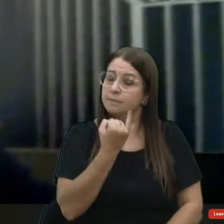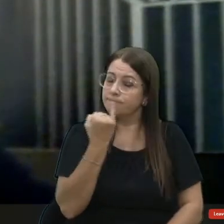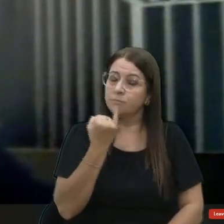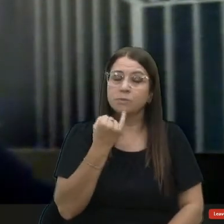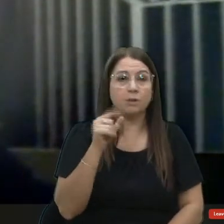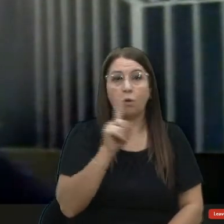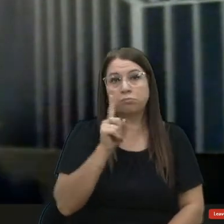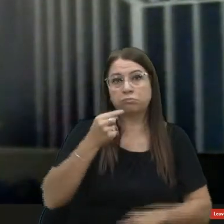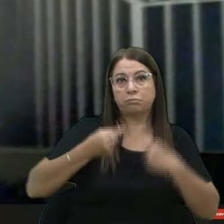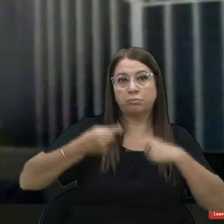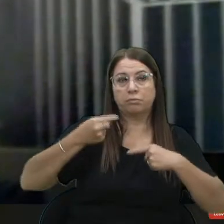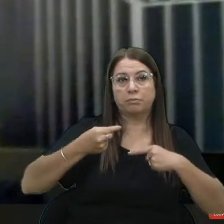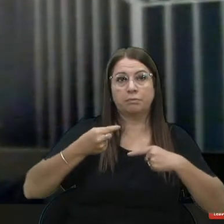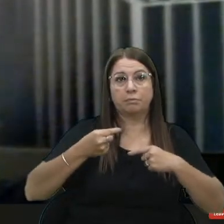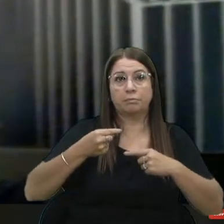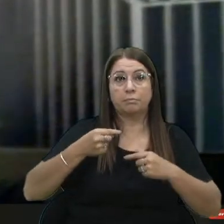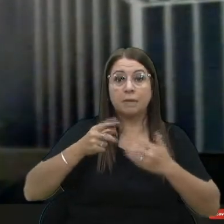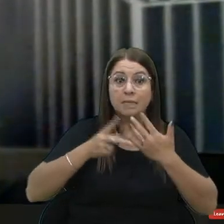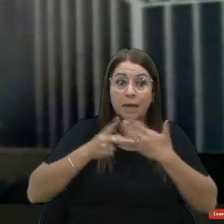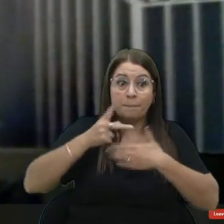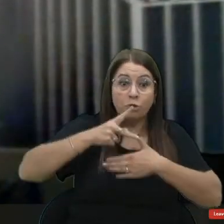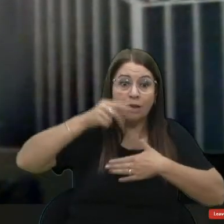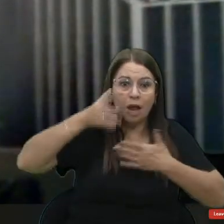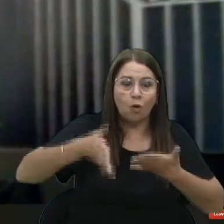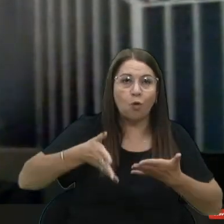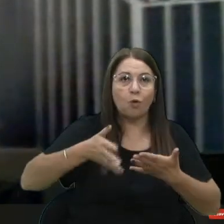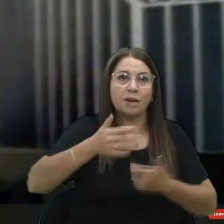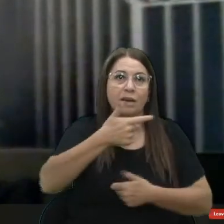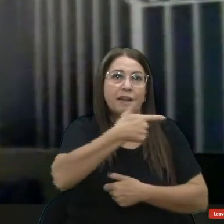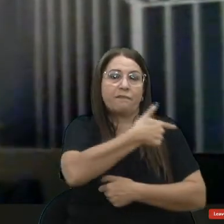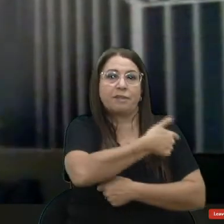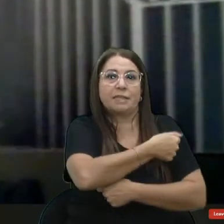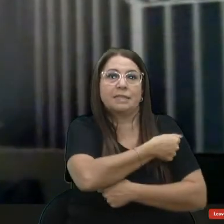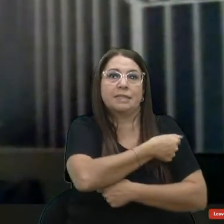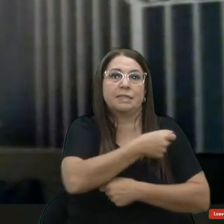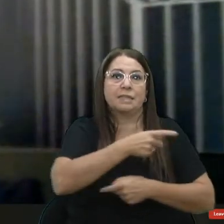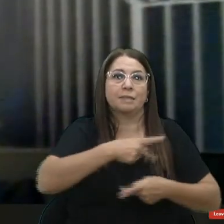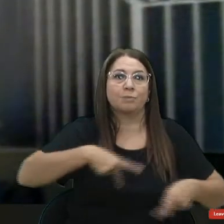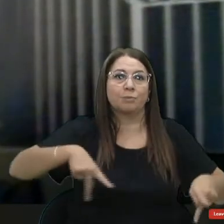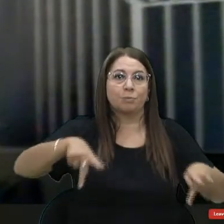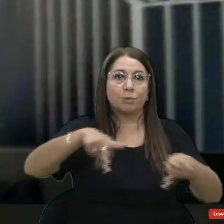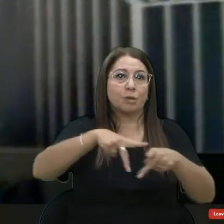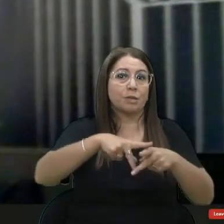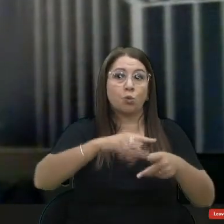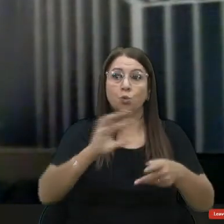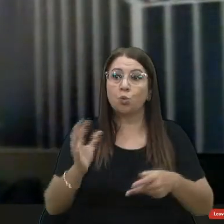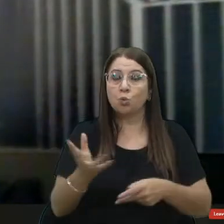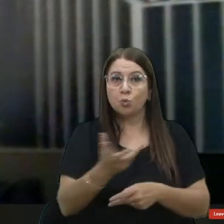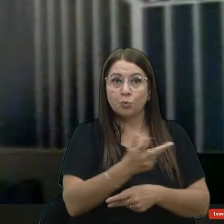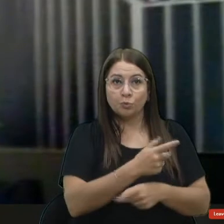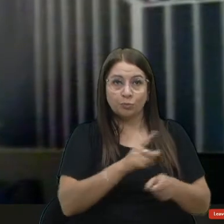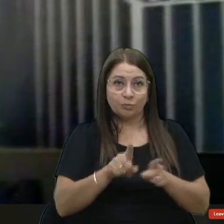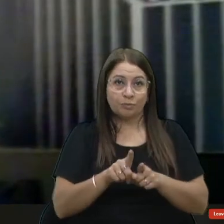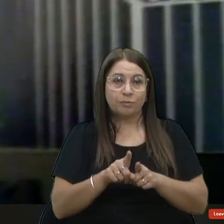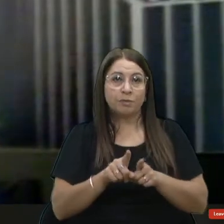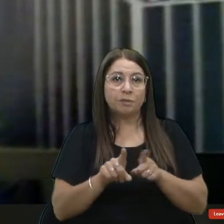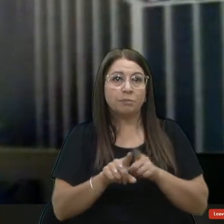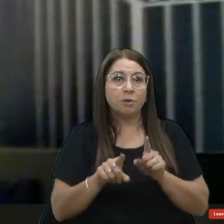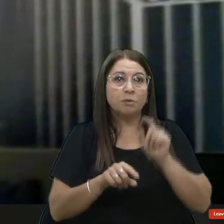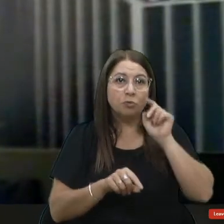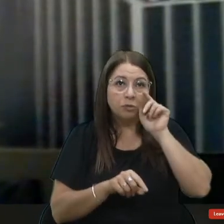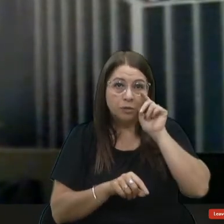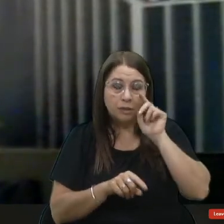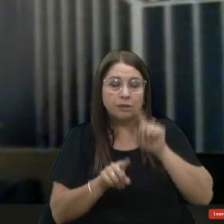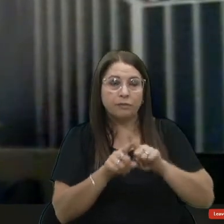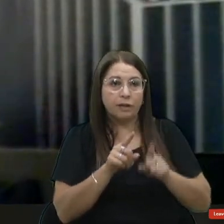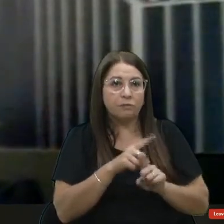isso, mas a prioridade é vacinarmos a população em massa. E aí vem aquilo que